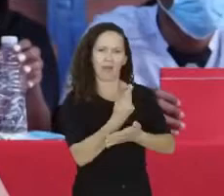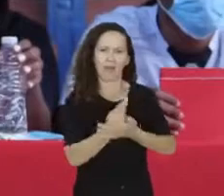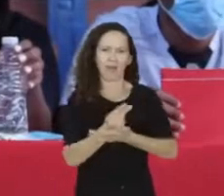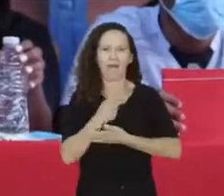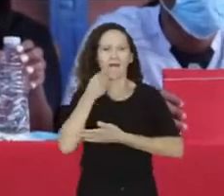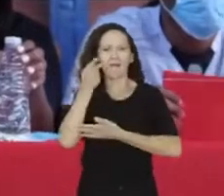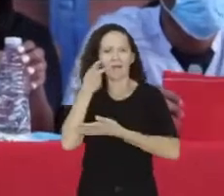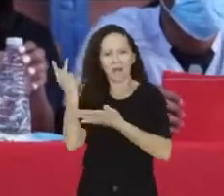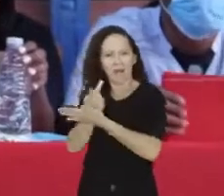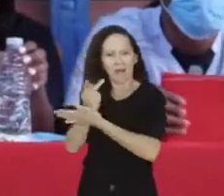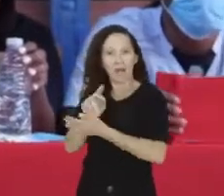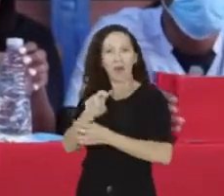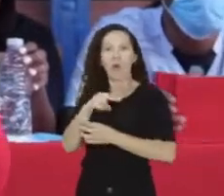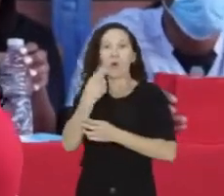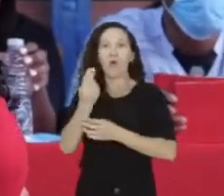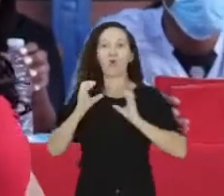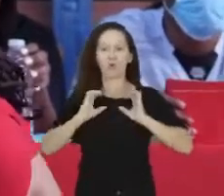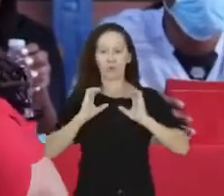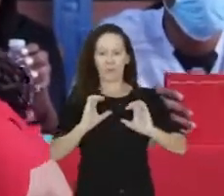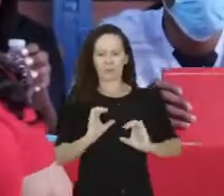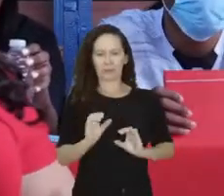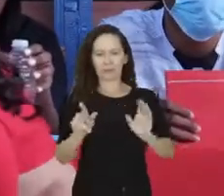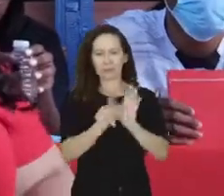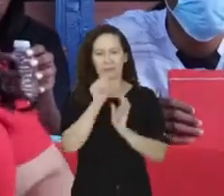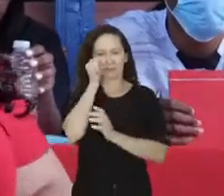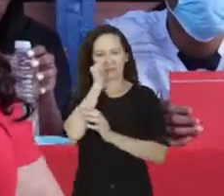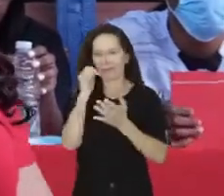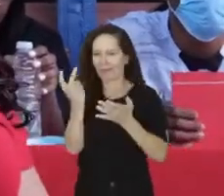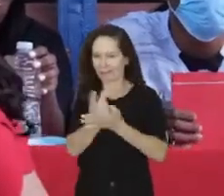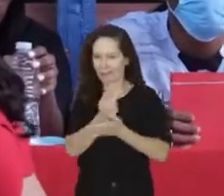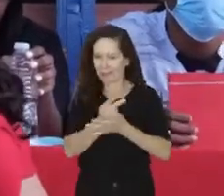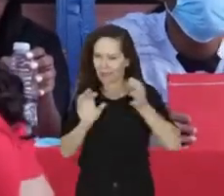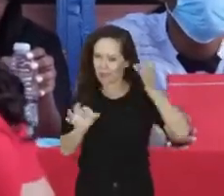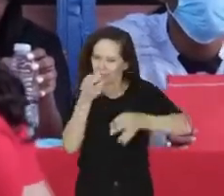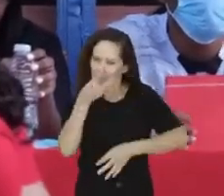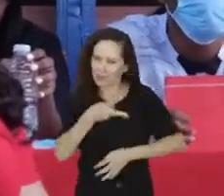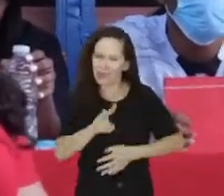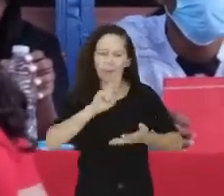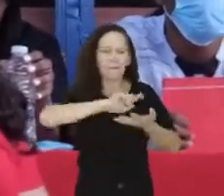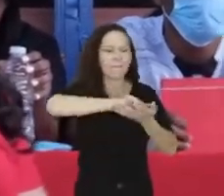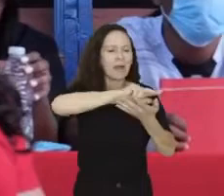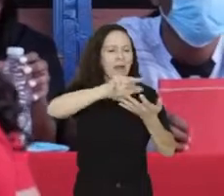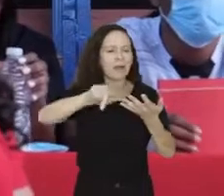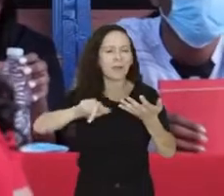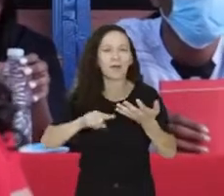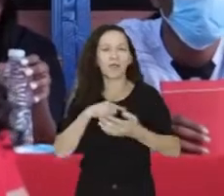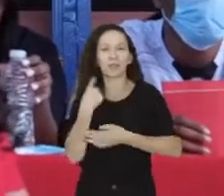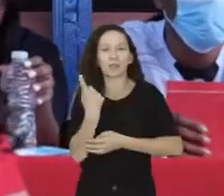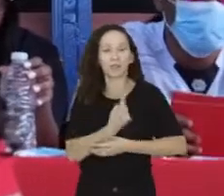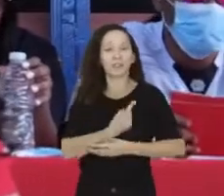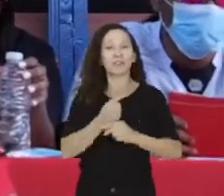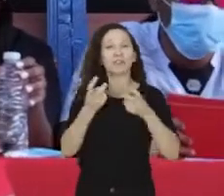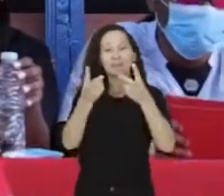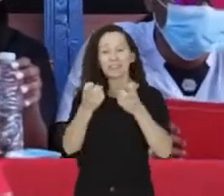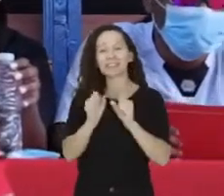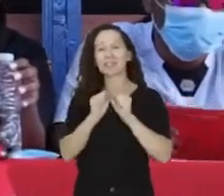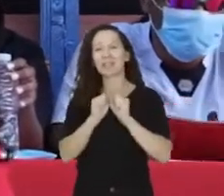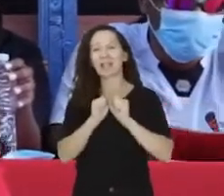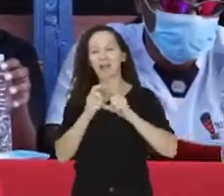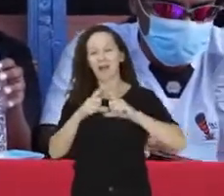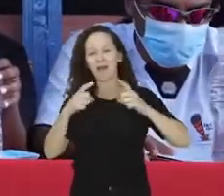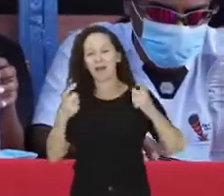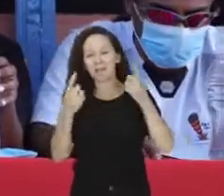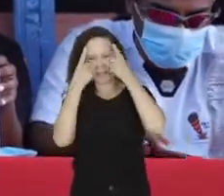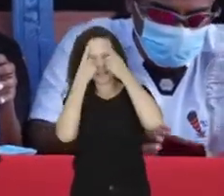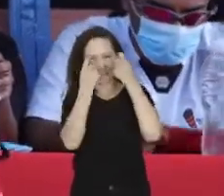forma que nos comportamos. Além de tudo isso, temos que lidar com o aumento crescente dos casos de violências e suas diversas